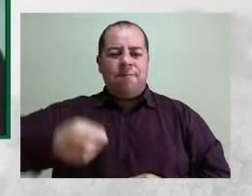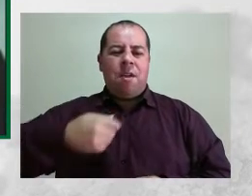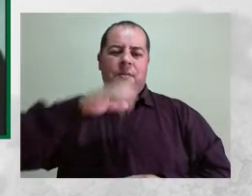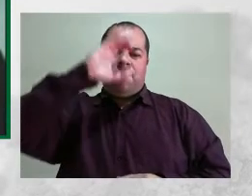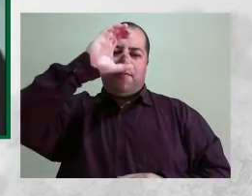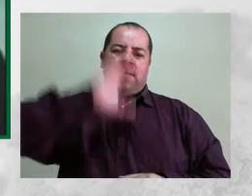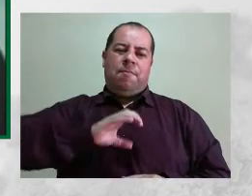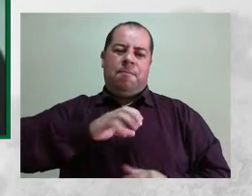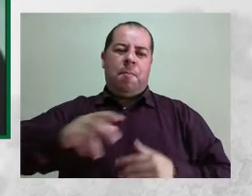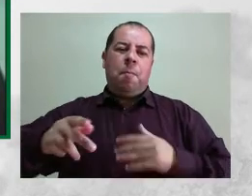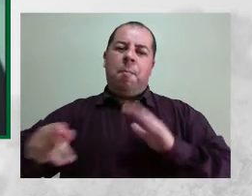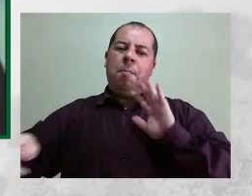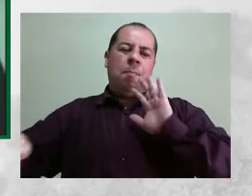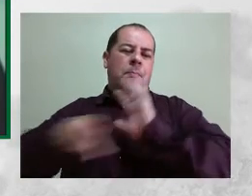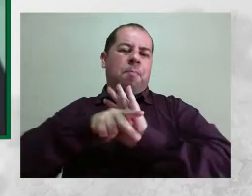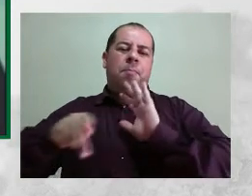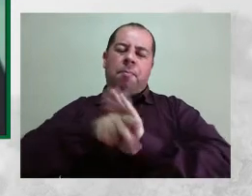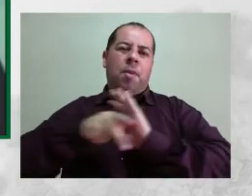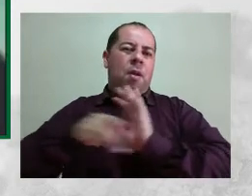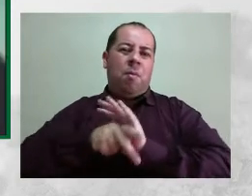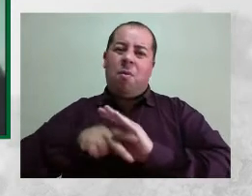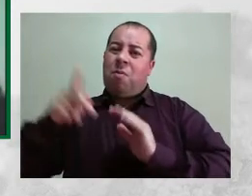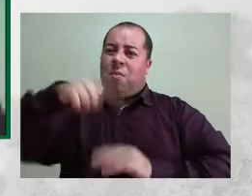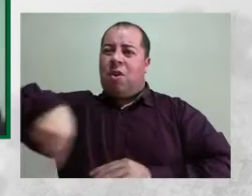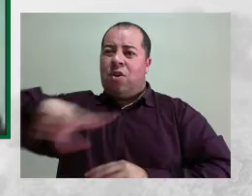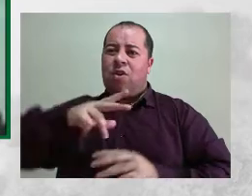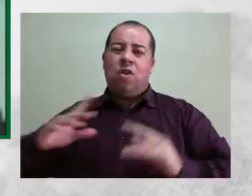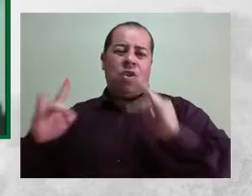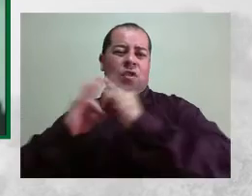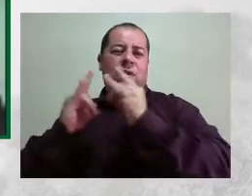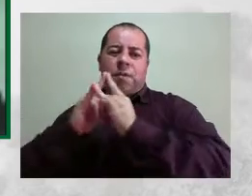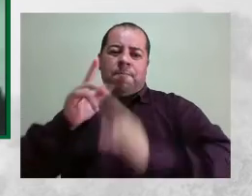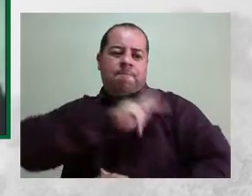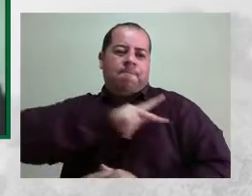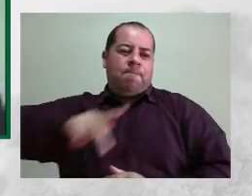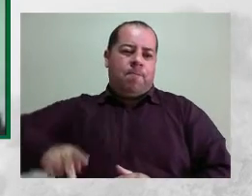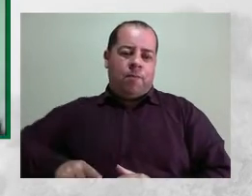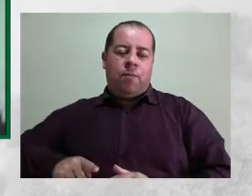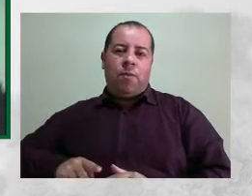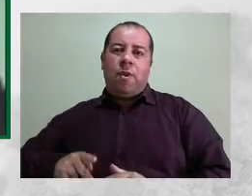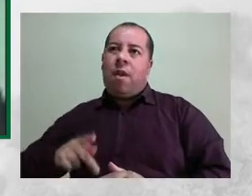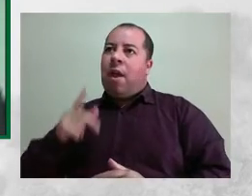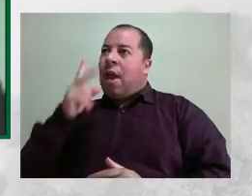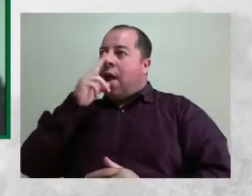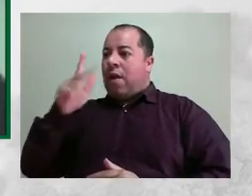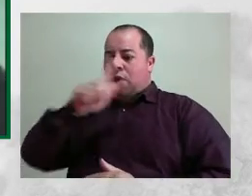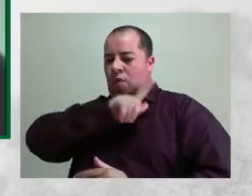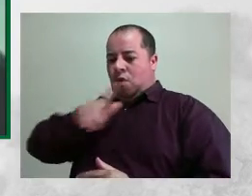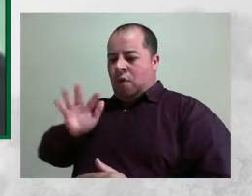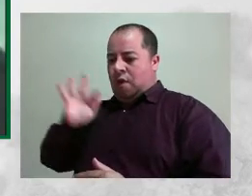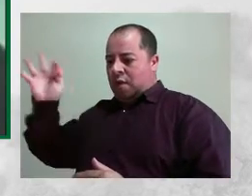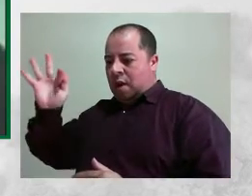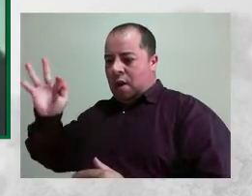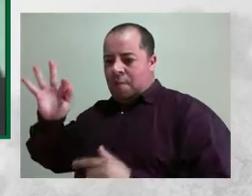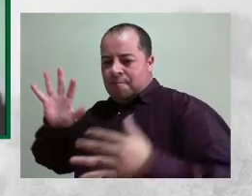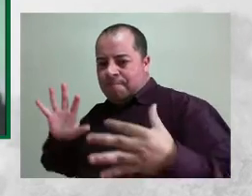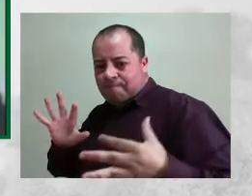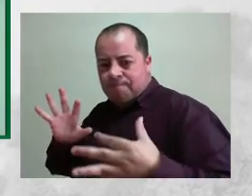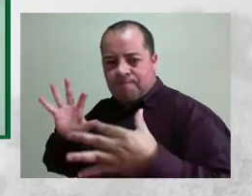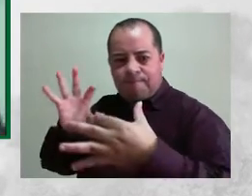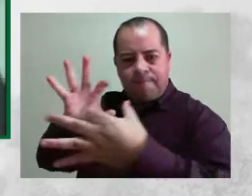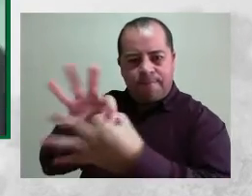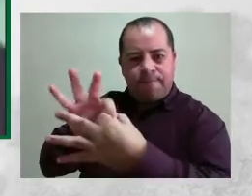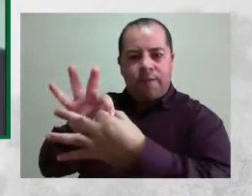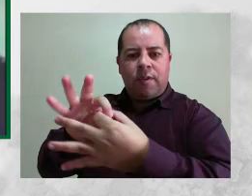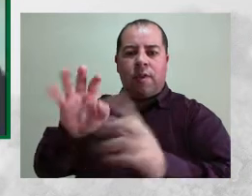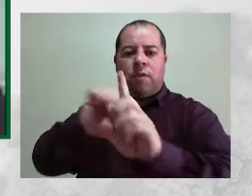de cidadania, é o papel que as instituições públicas vêm fazendo. Ela é o elo de ligação do governo